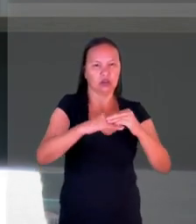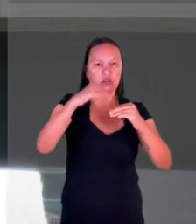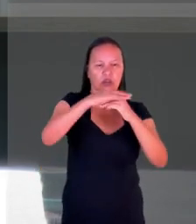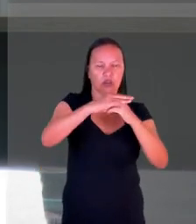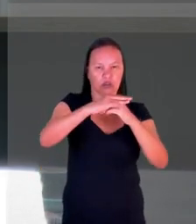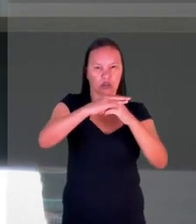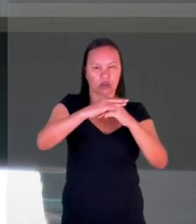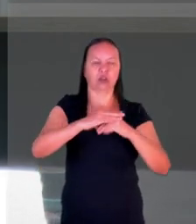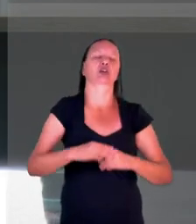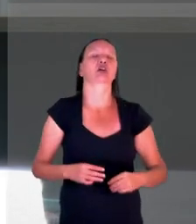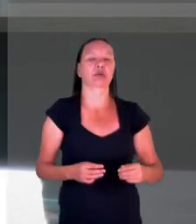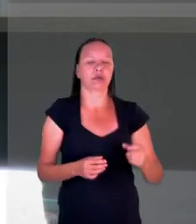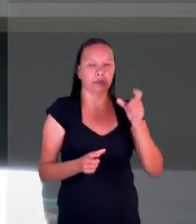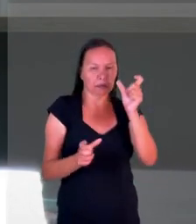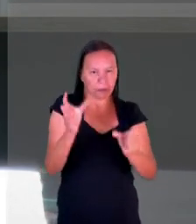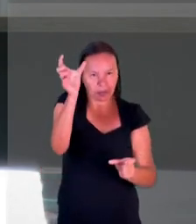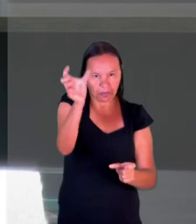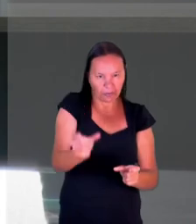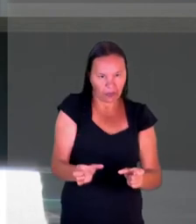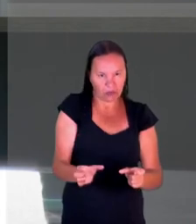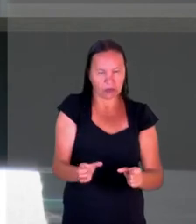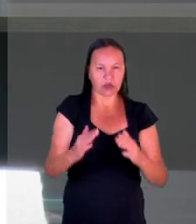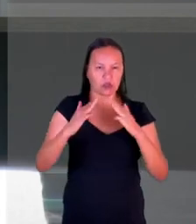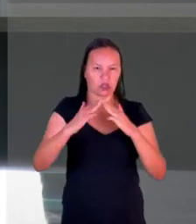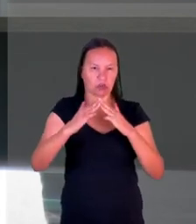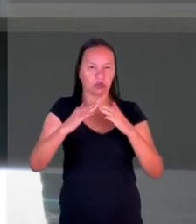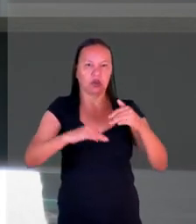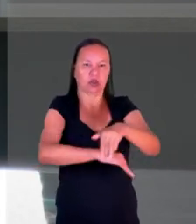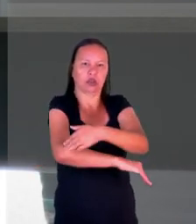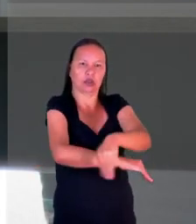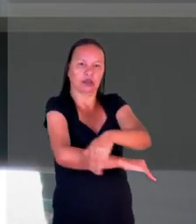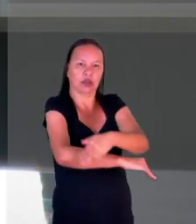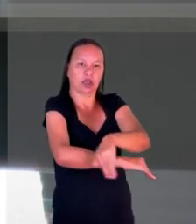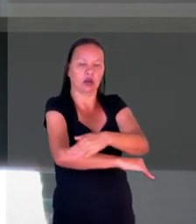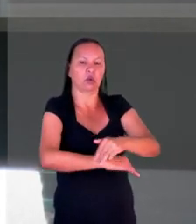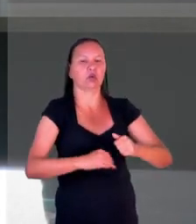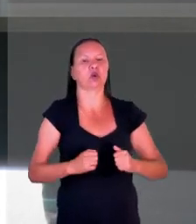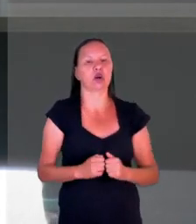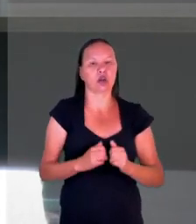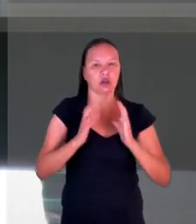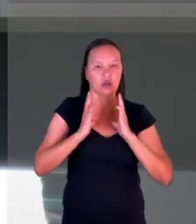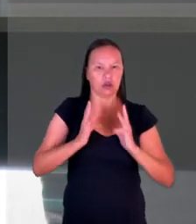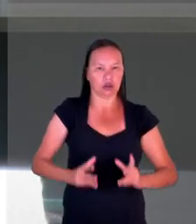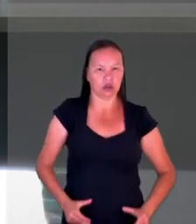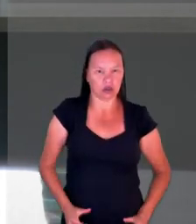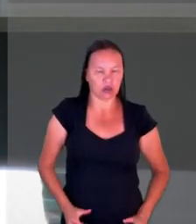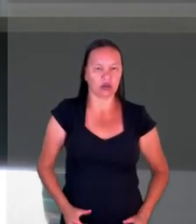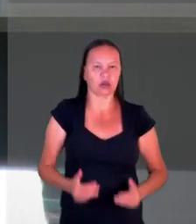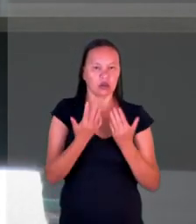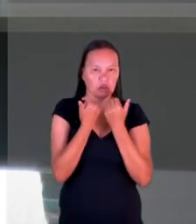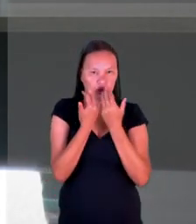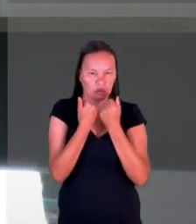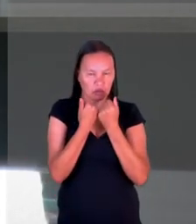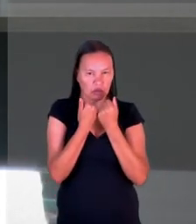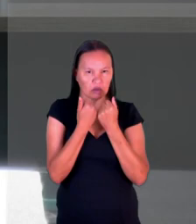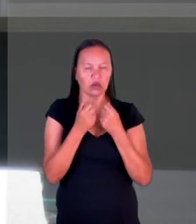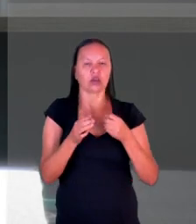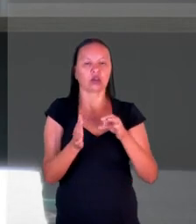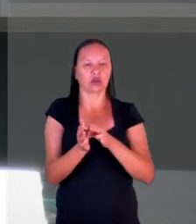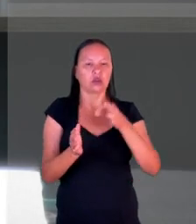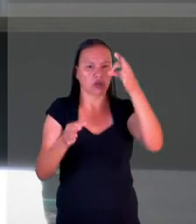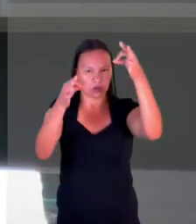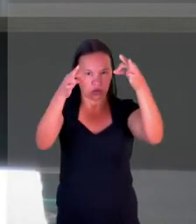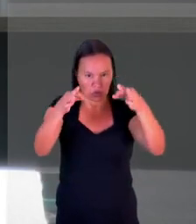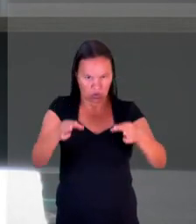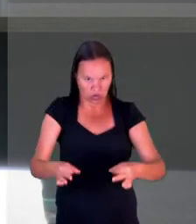causa é as pessoas em situação de rua ou a humanização eh do cumprimento das ordens judiciais e já